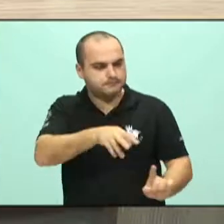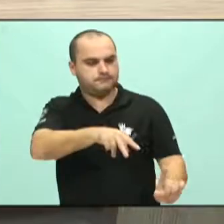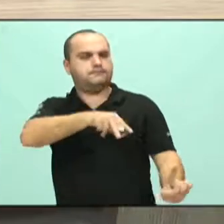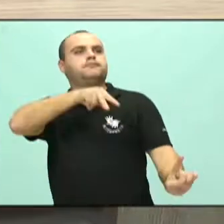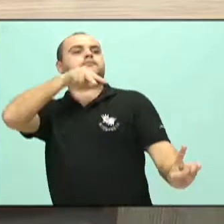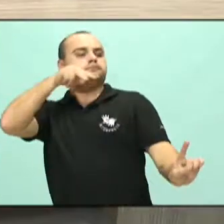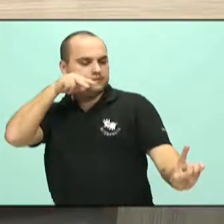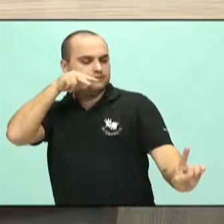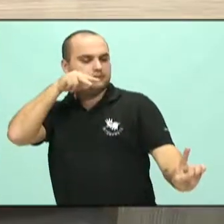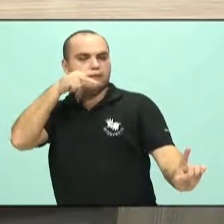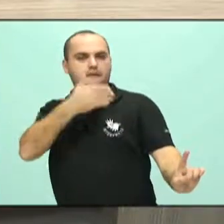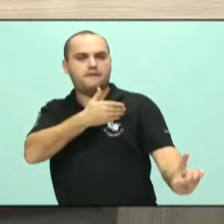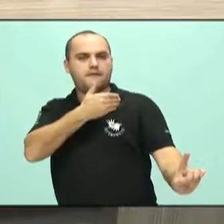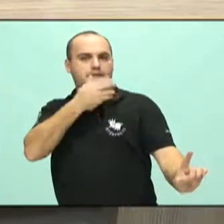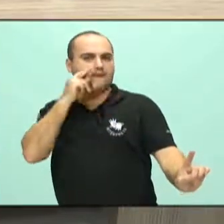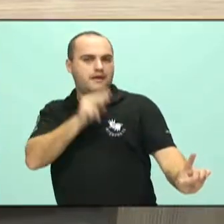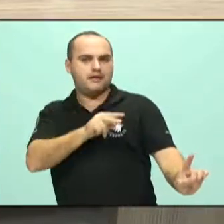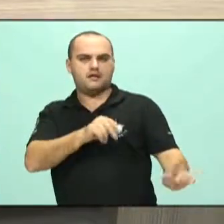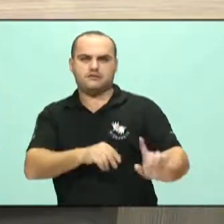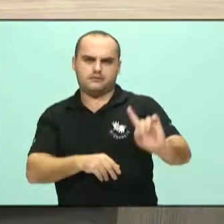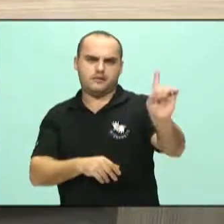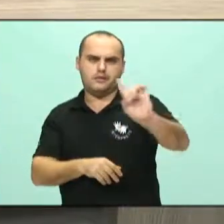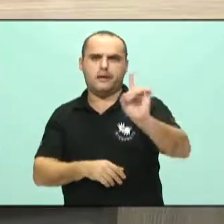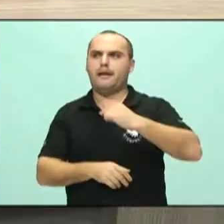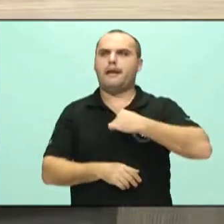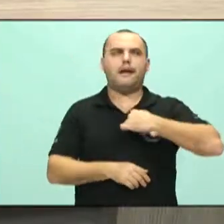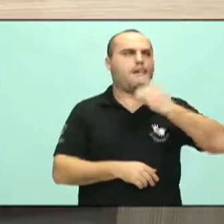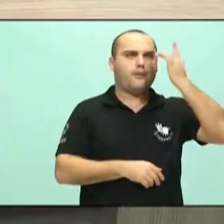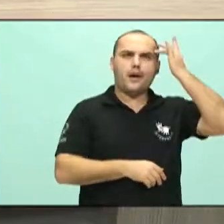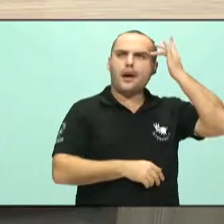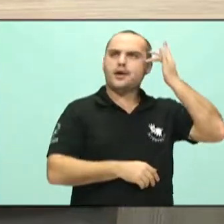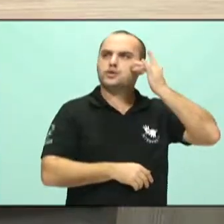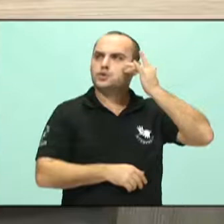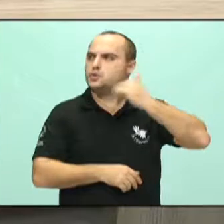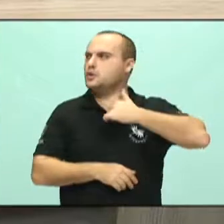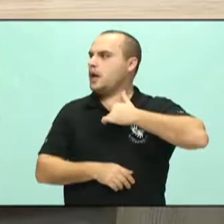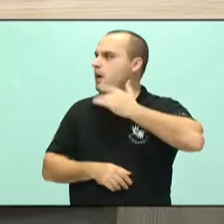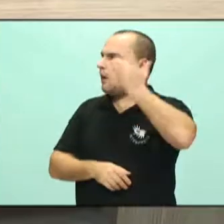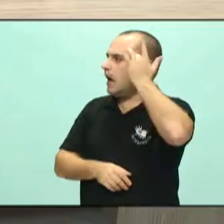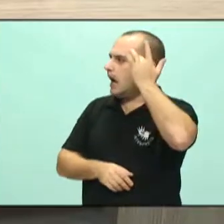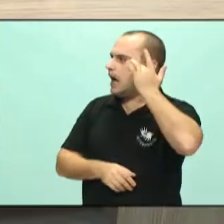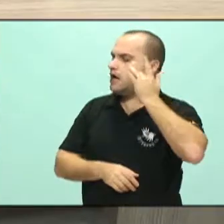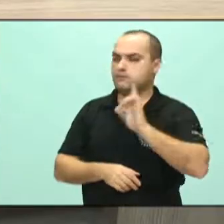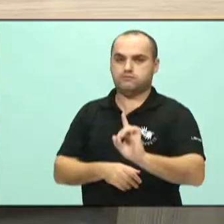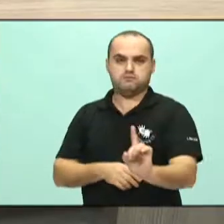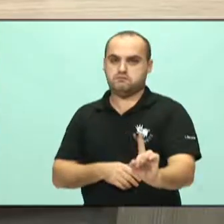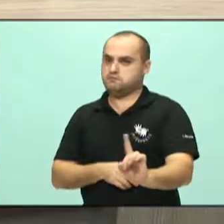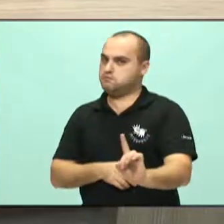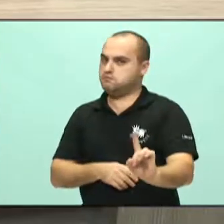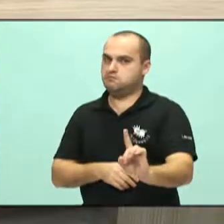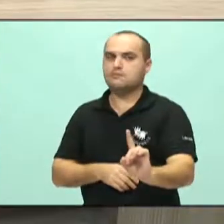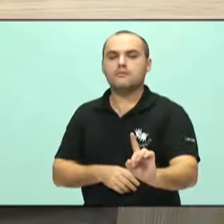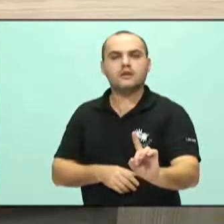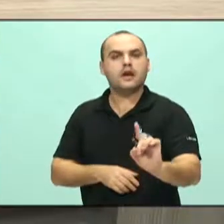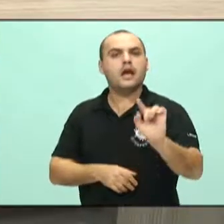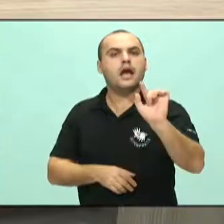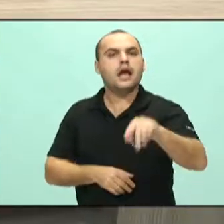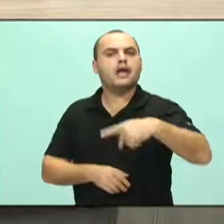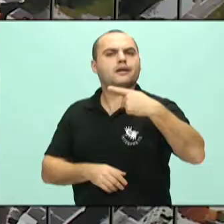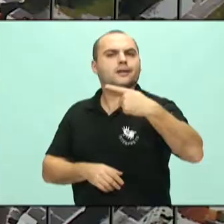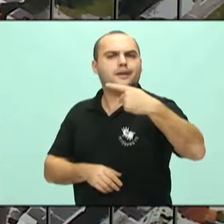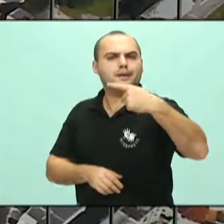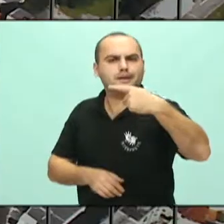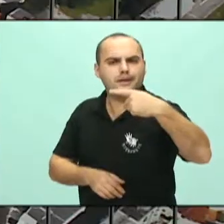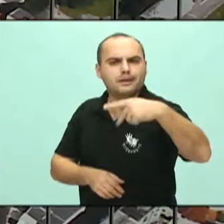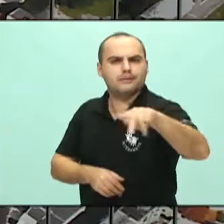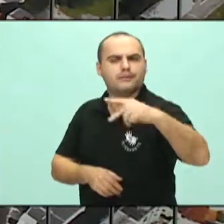se coloca. Não é achismo, eu acho. Não, não é a questão de achar. É como você, com